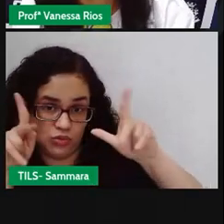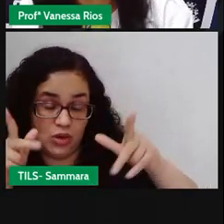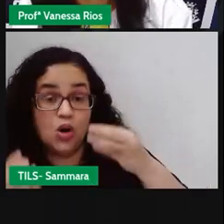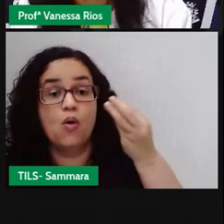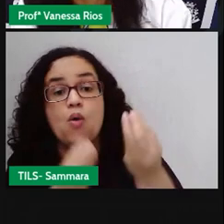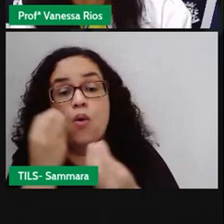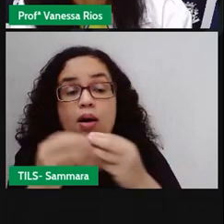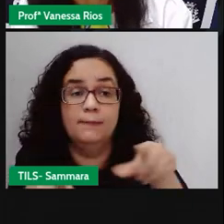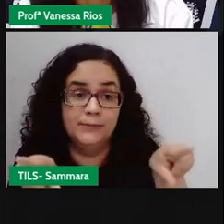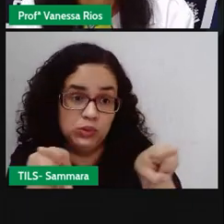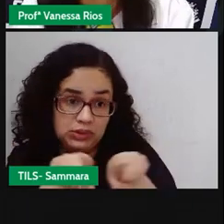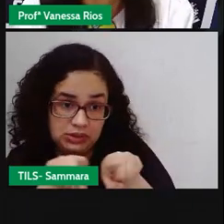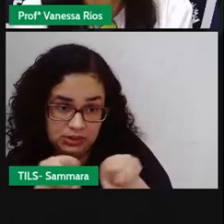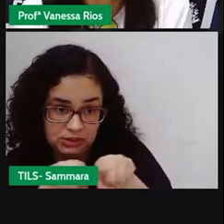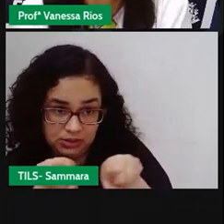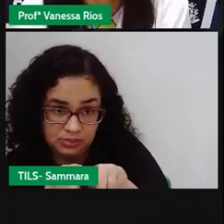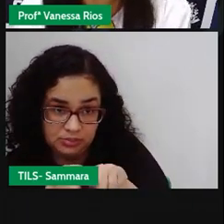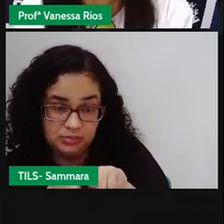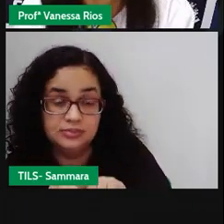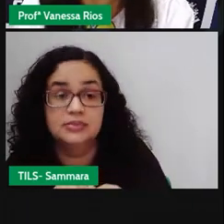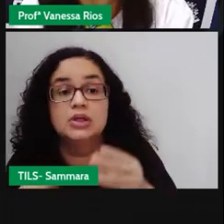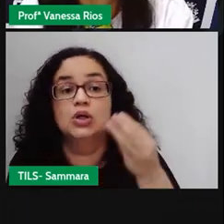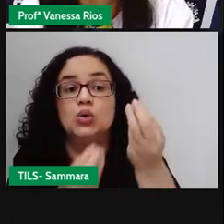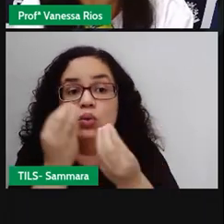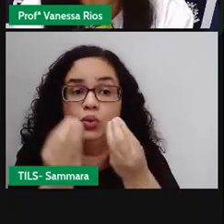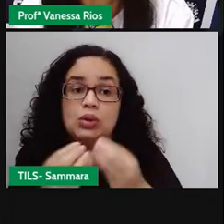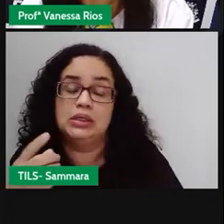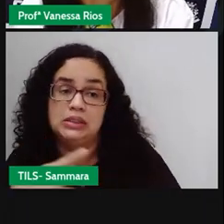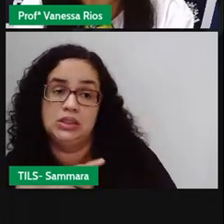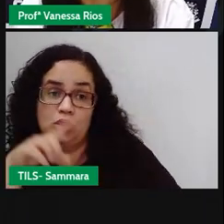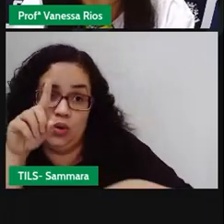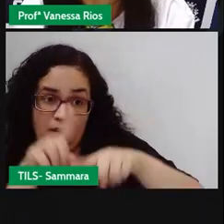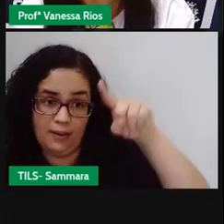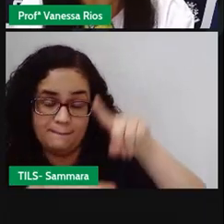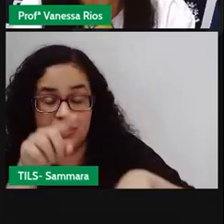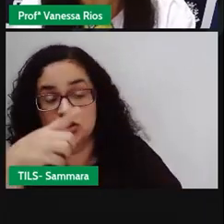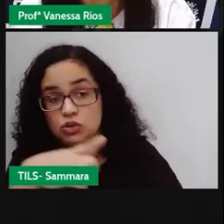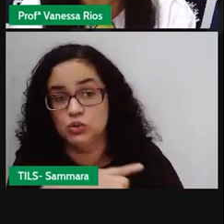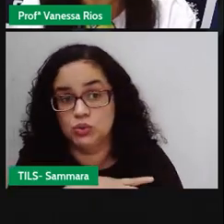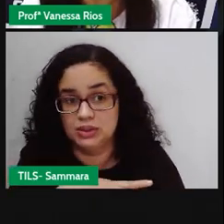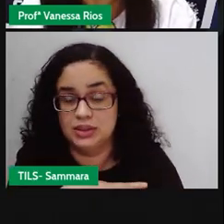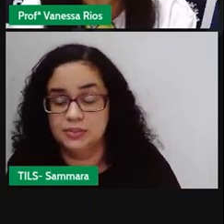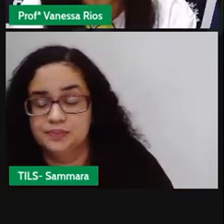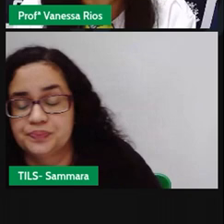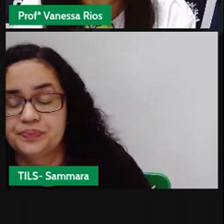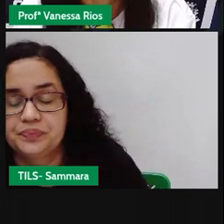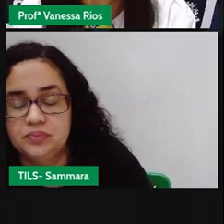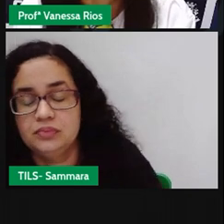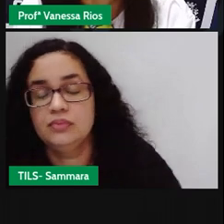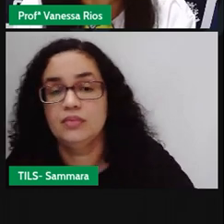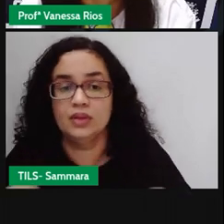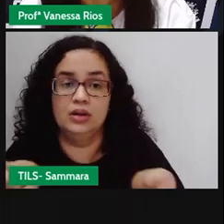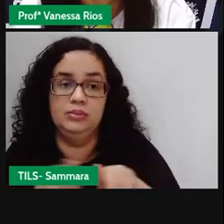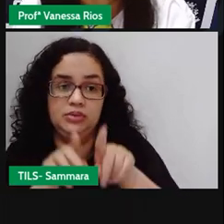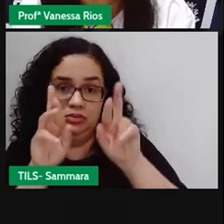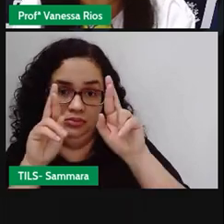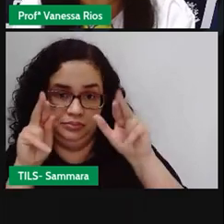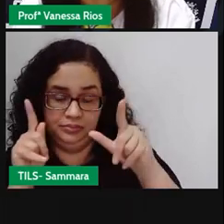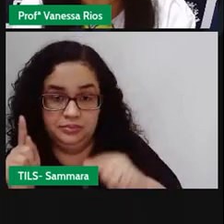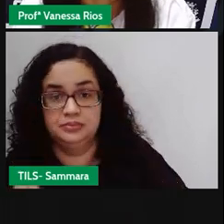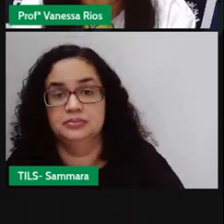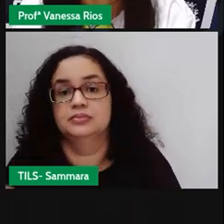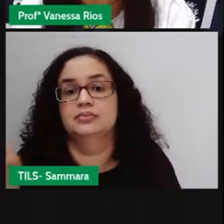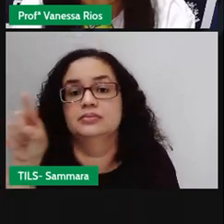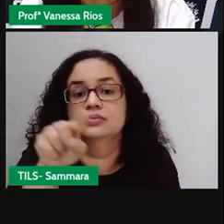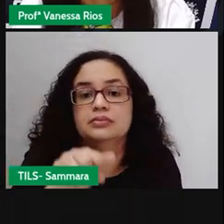como também a forma, o formato que esses objetos têm também são diferentes. E aí a gente